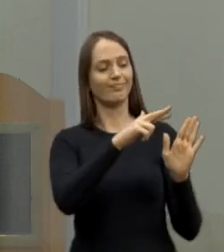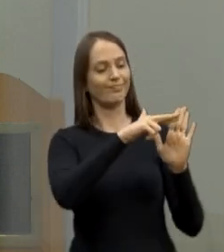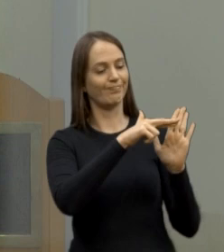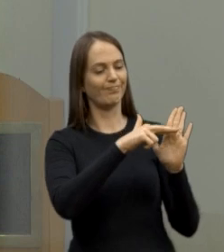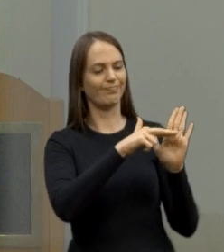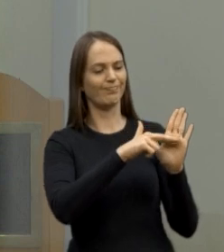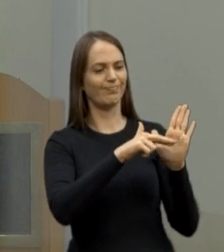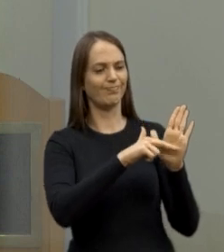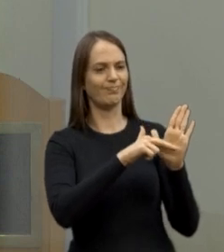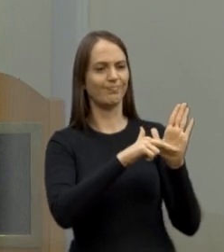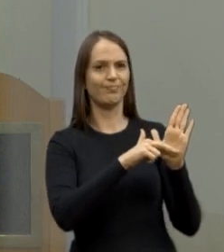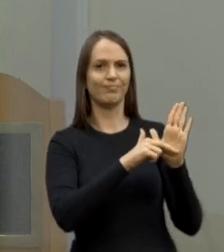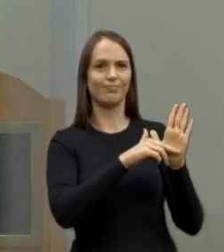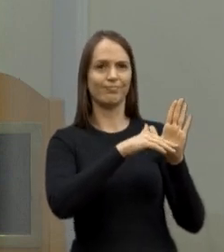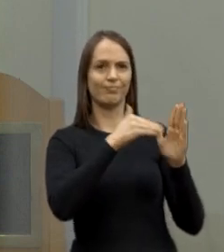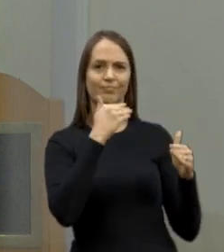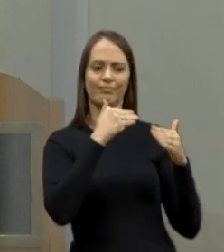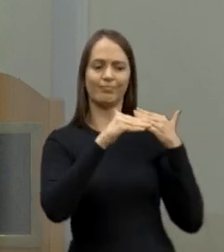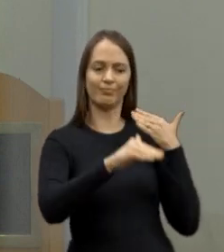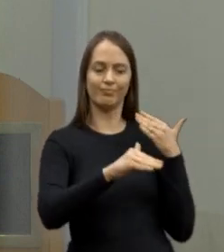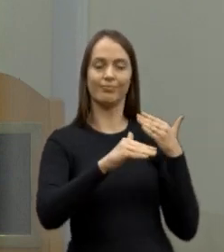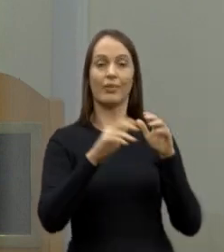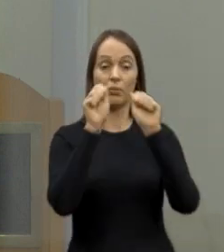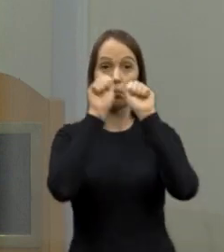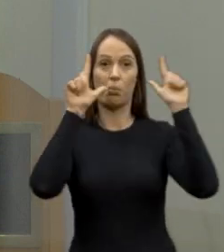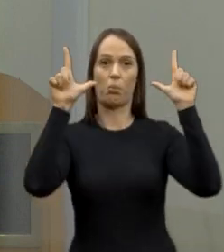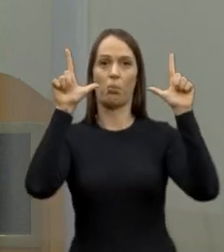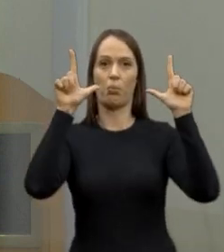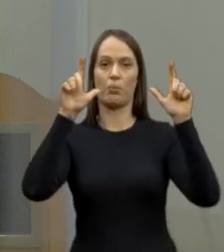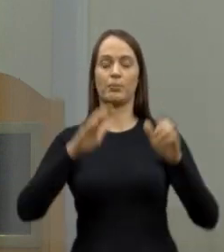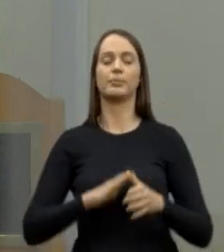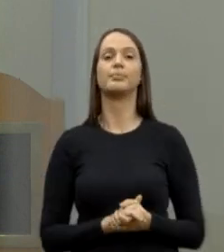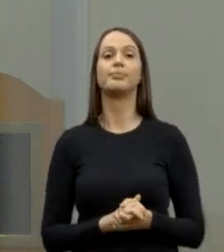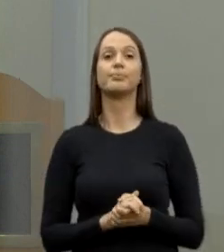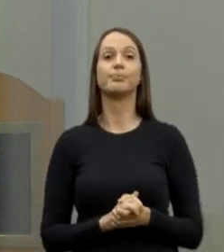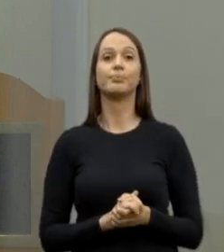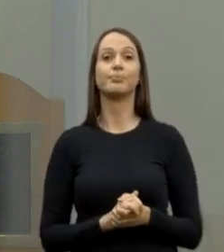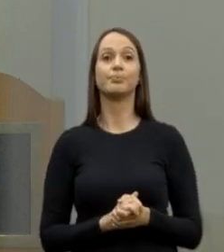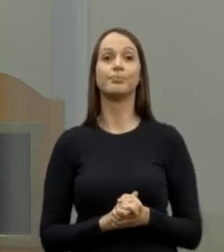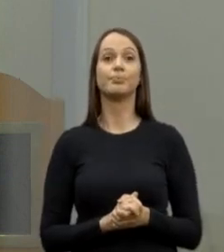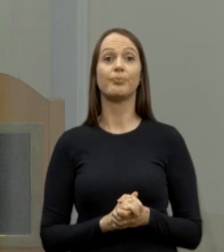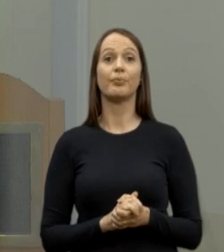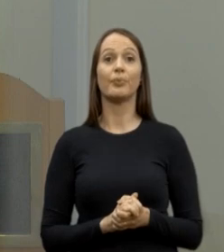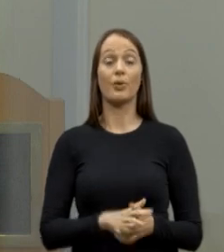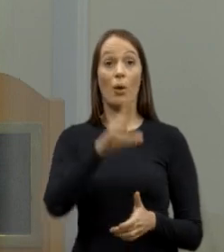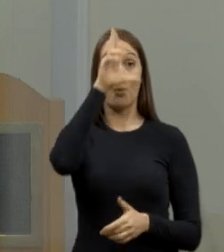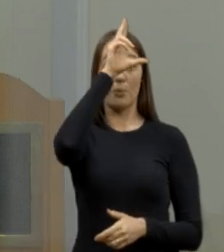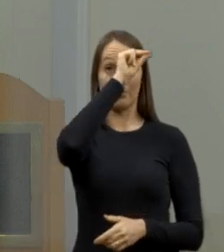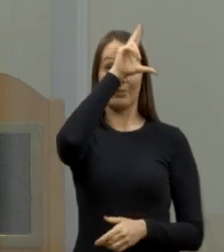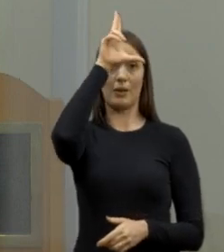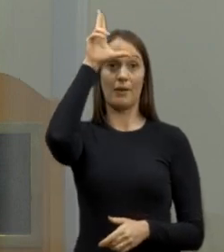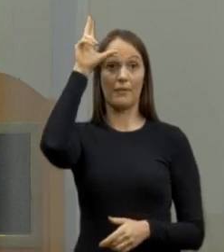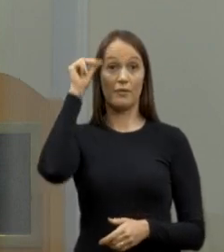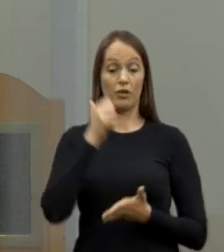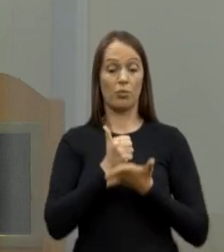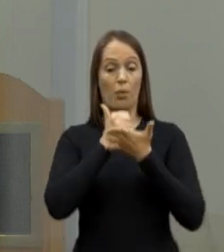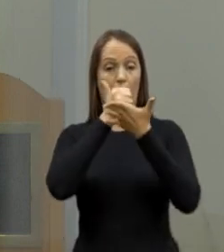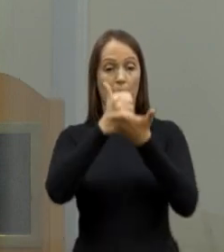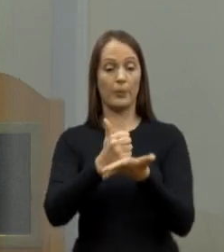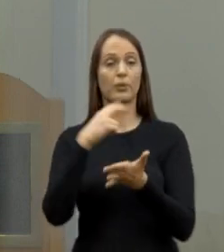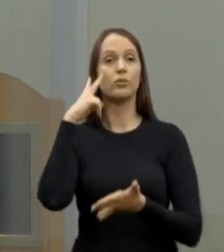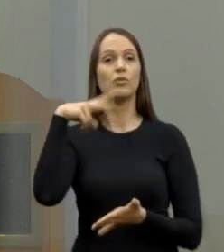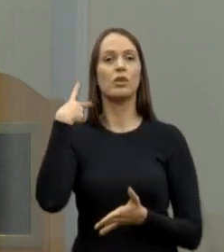um alerta a essa casa. No entanto, o que temos aqui? Um governo que conta com a maioria na Câmara e, graças a